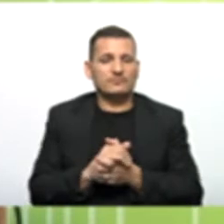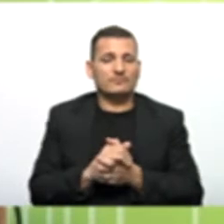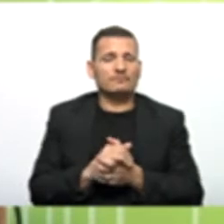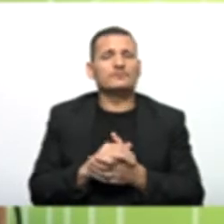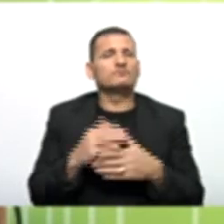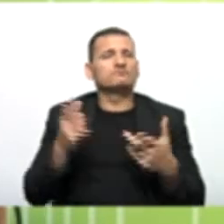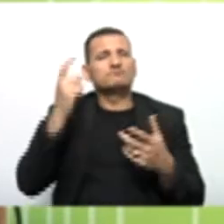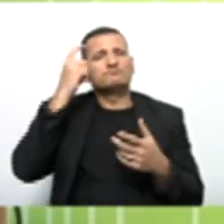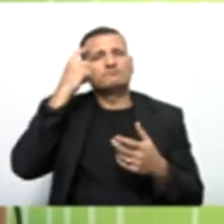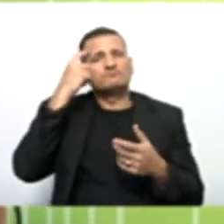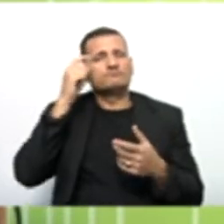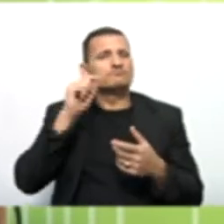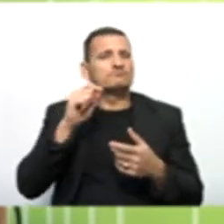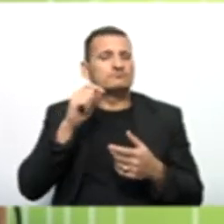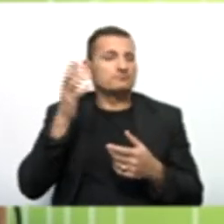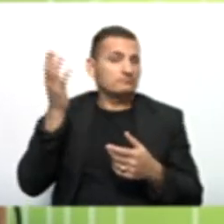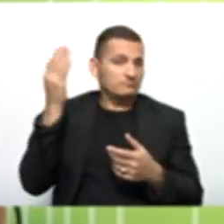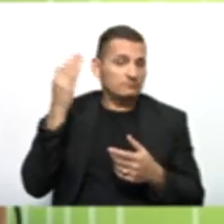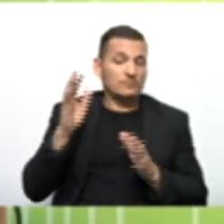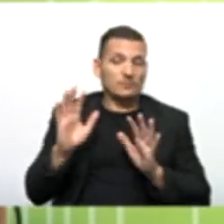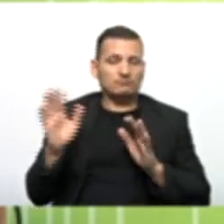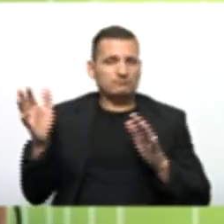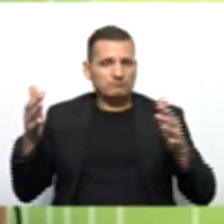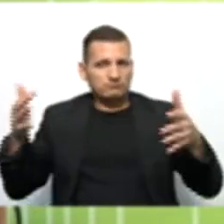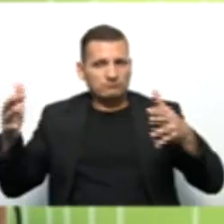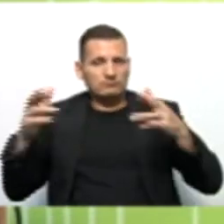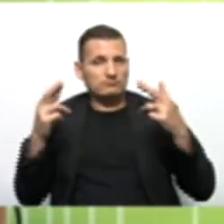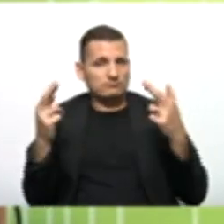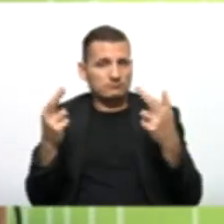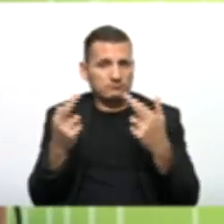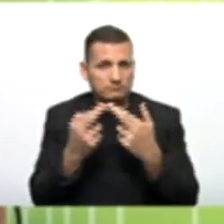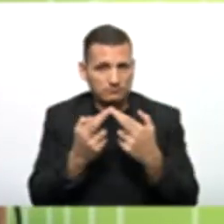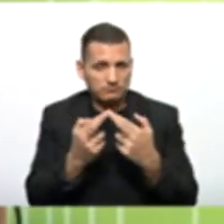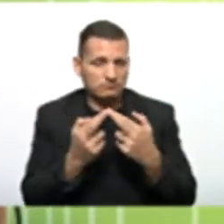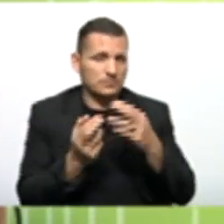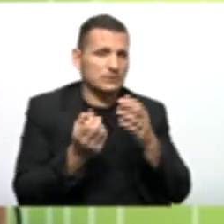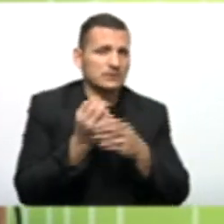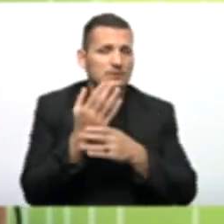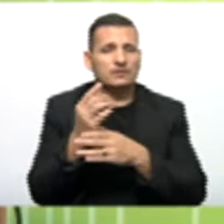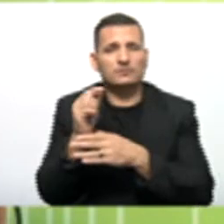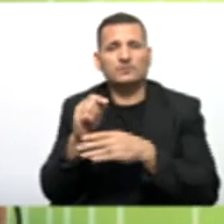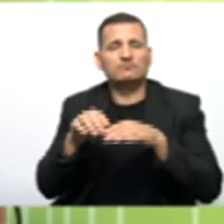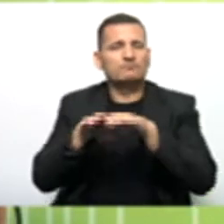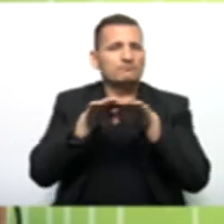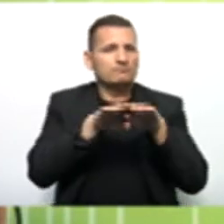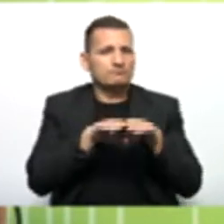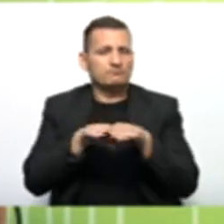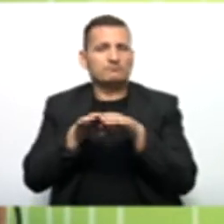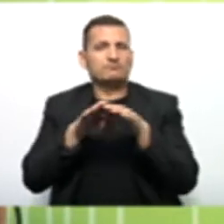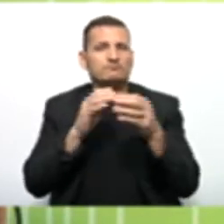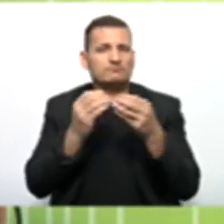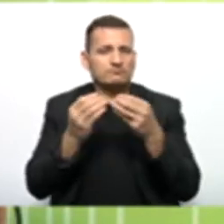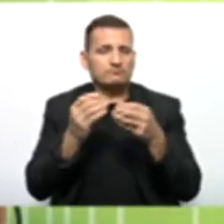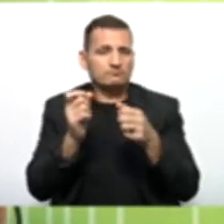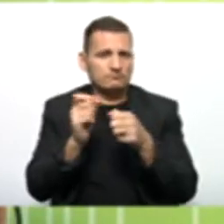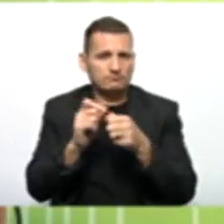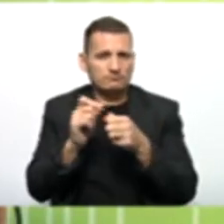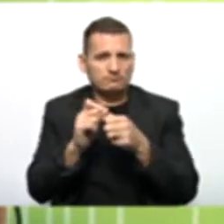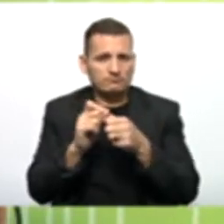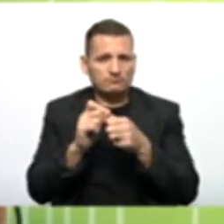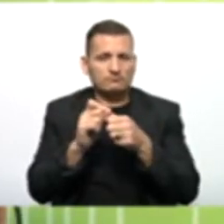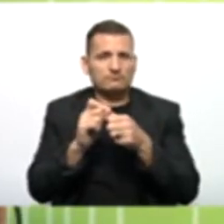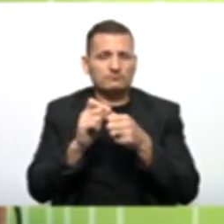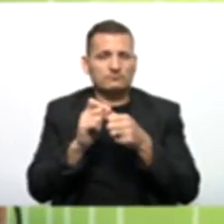se pensou na época? Vamos nos reunir, vamos criar uma forma, um padrão de como fazer isso aí e passar